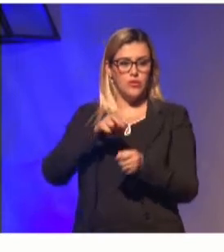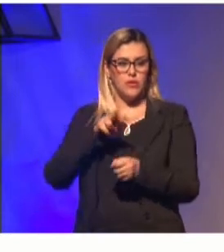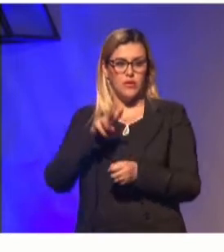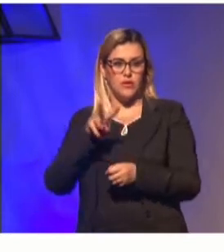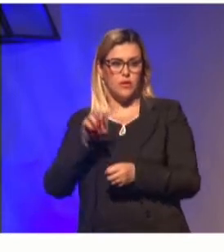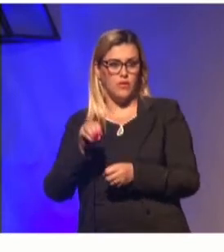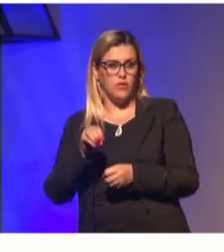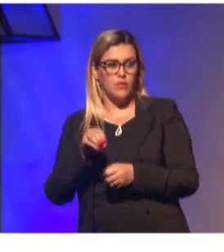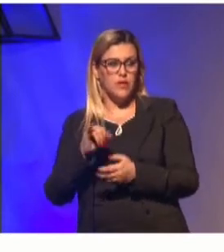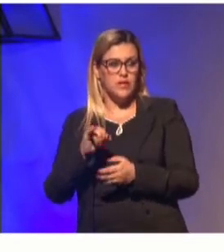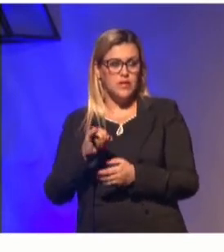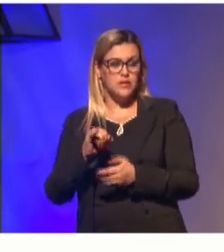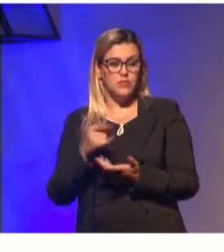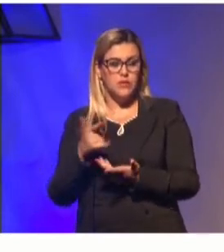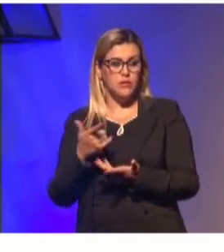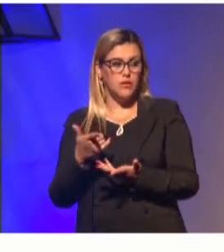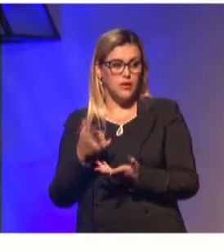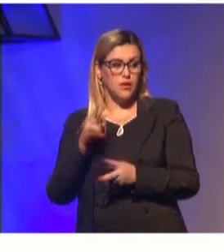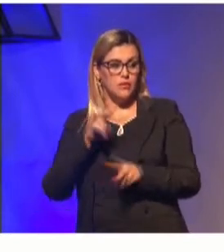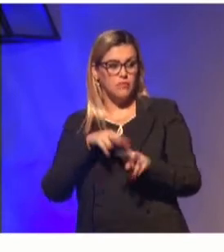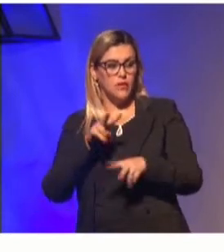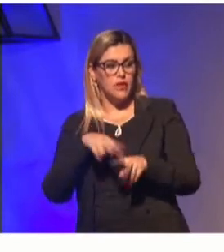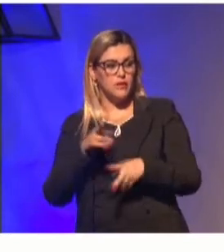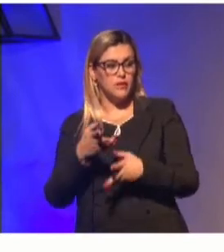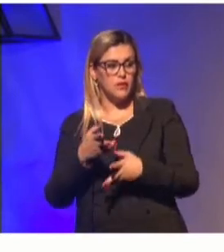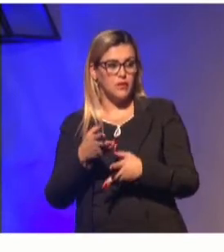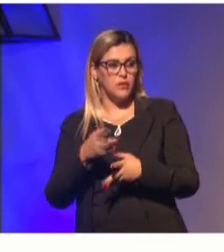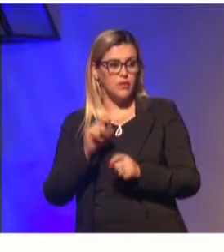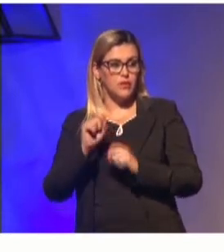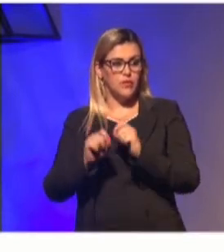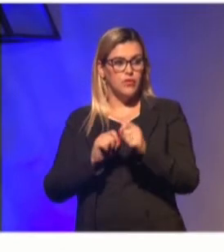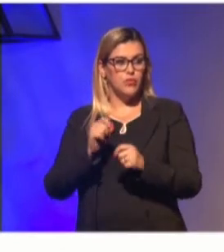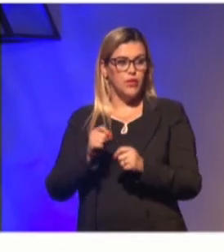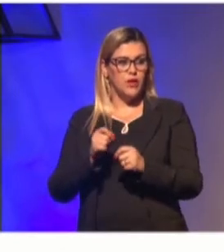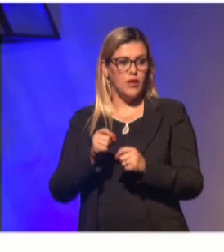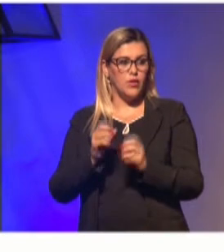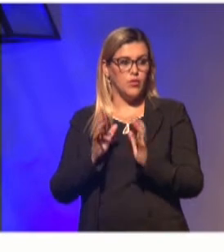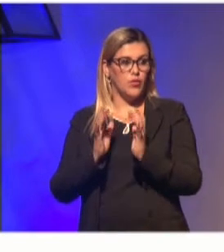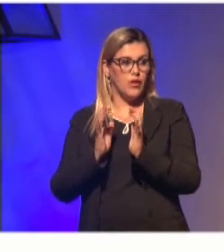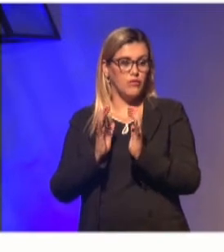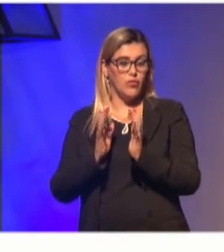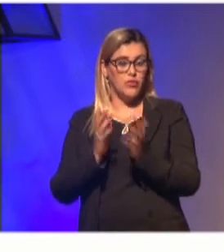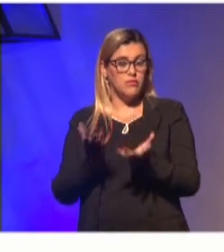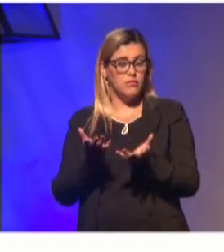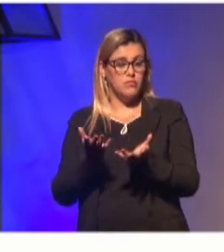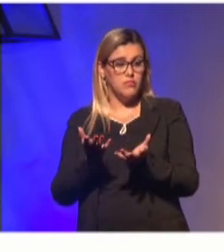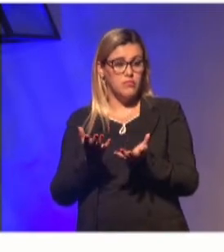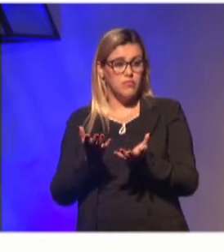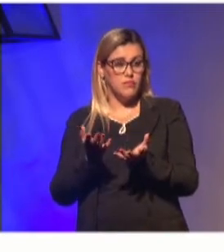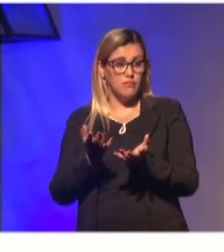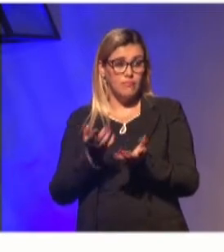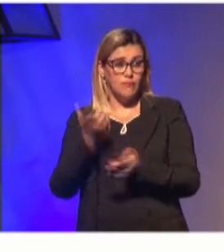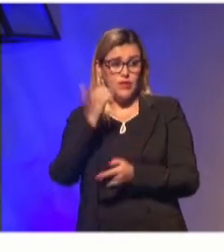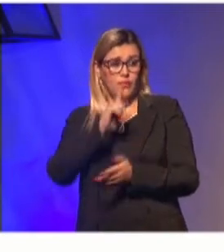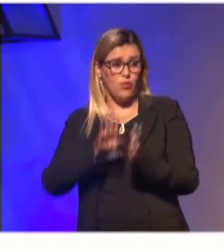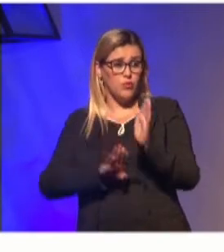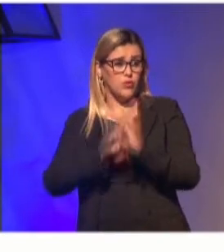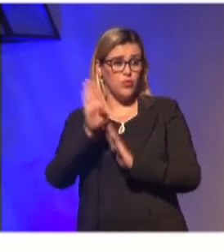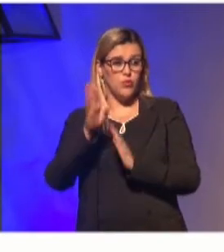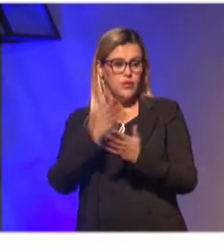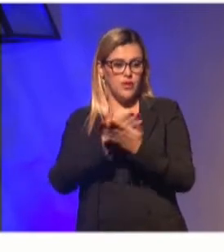Então, se a gente também não tiver um olhar para a organização cortical, para o meu sistema nervoso central, a taxa de insucesso do meu tratamento